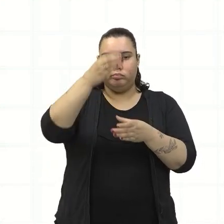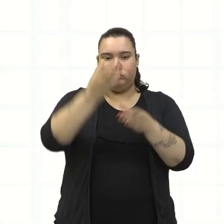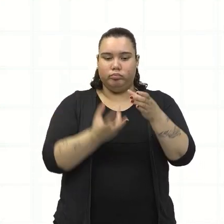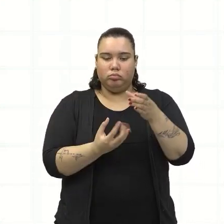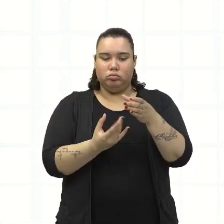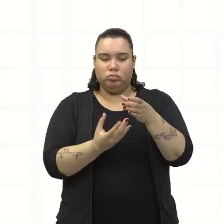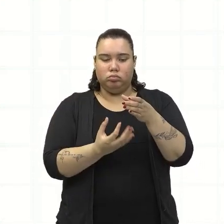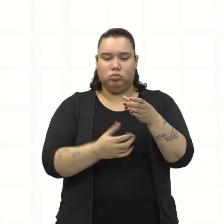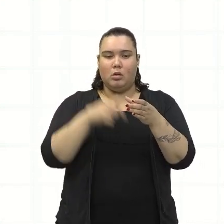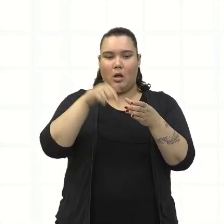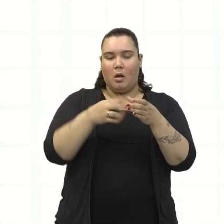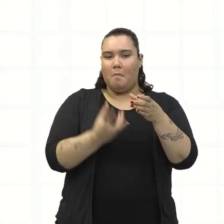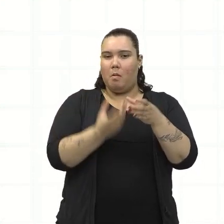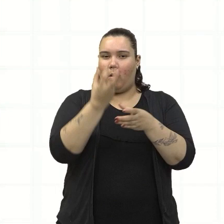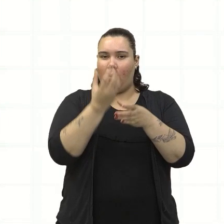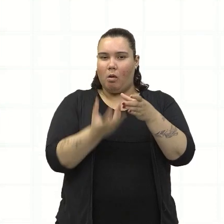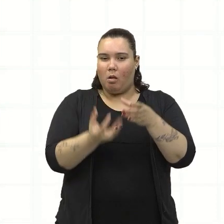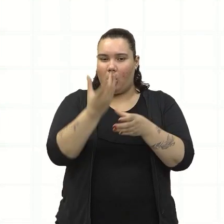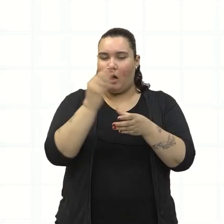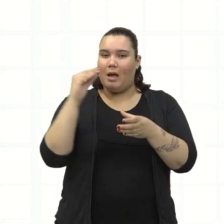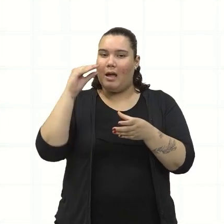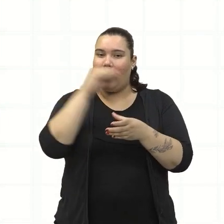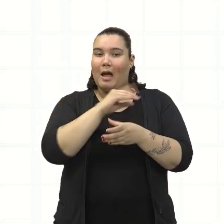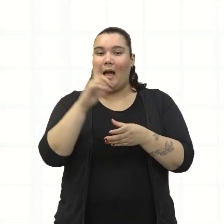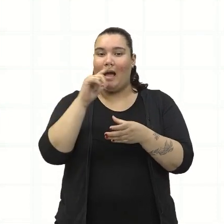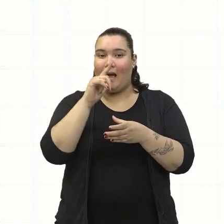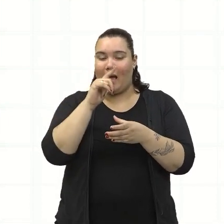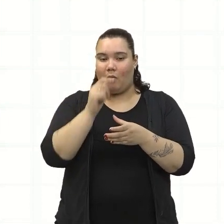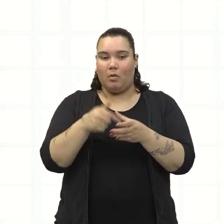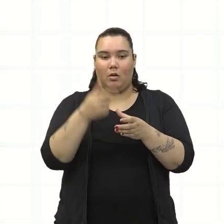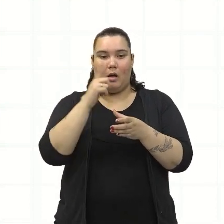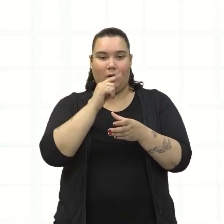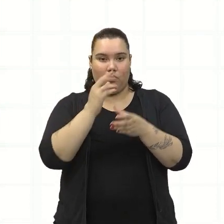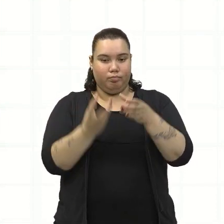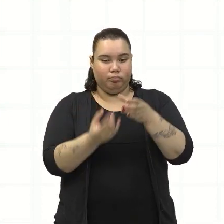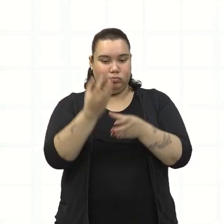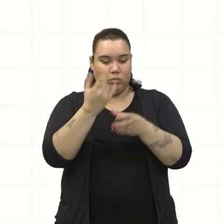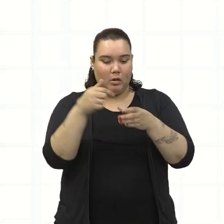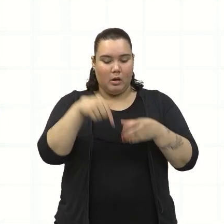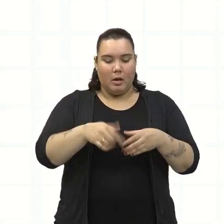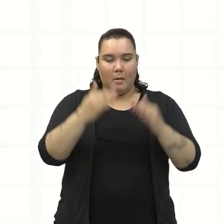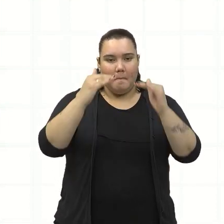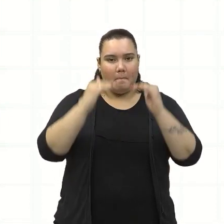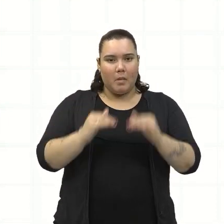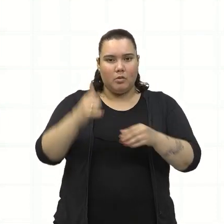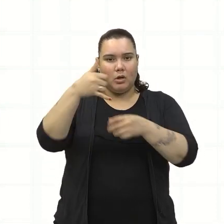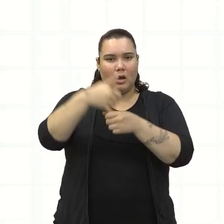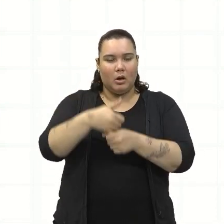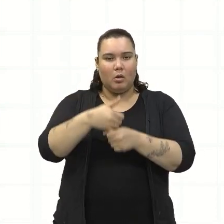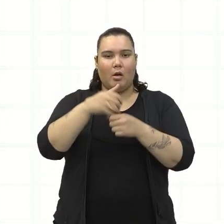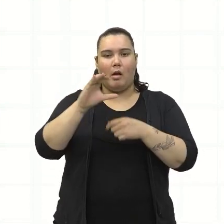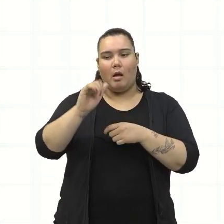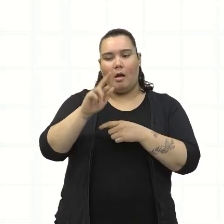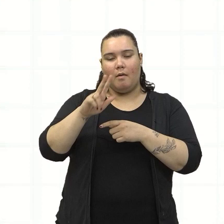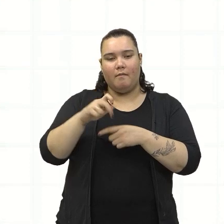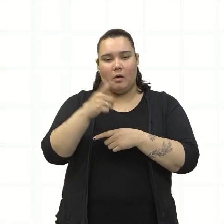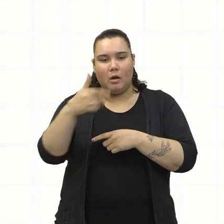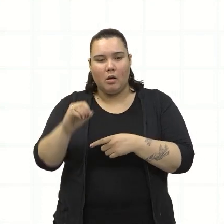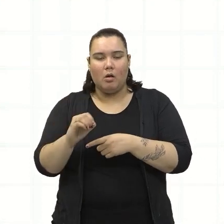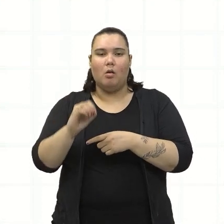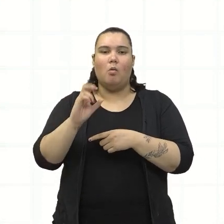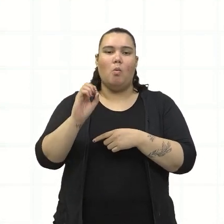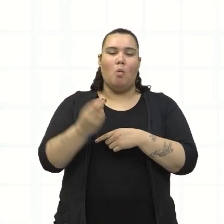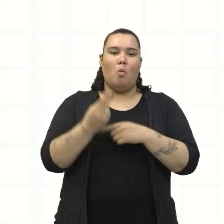ali o aquecimento, né, da água a partir da queima desses combustíveis que a gente visualizou como carvão, petróleo ou gás